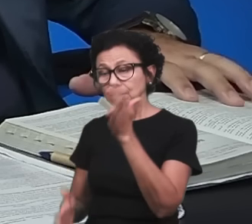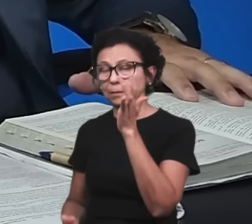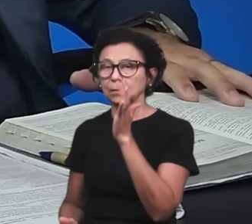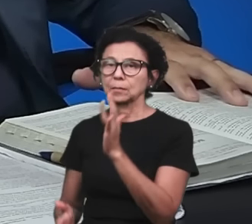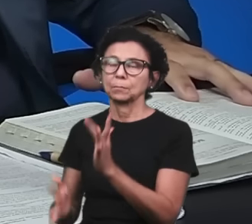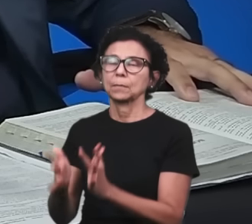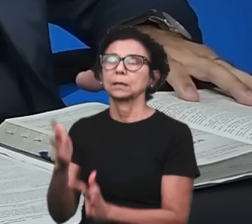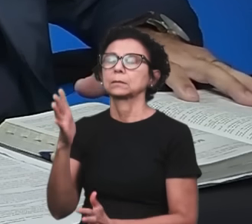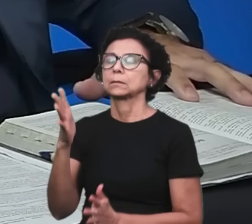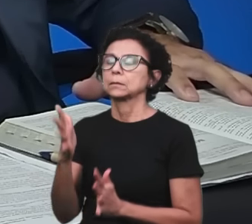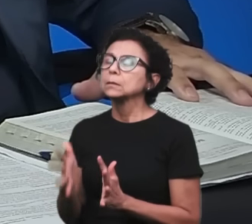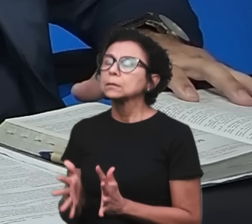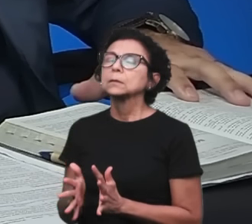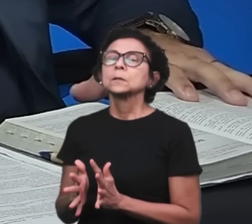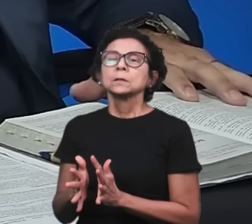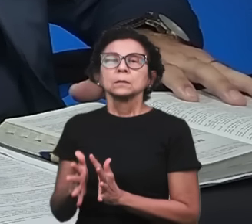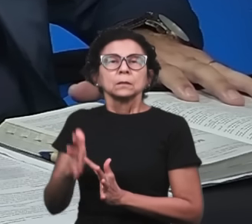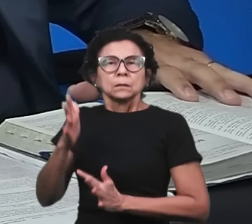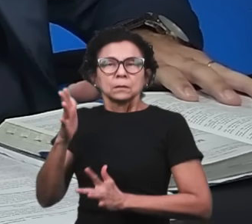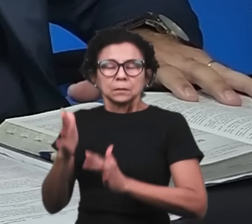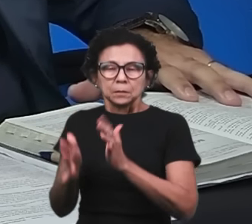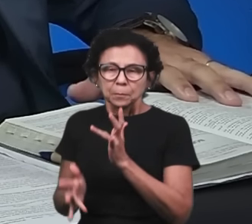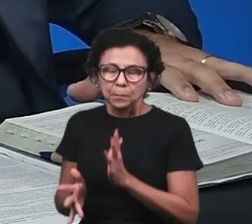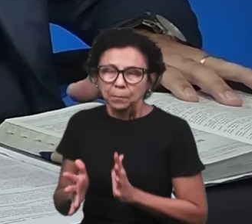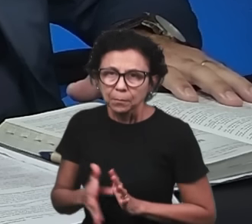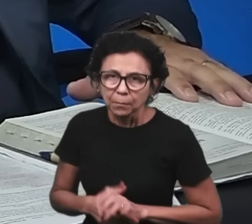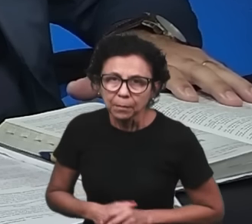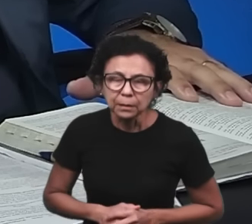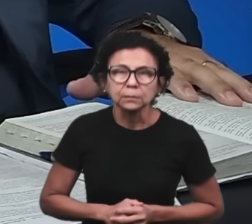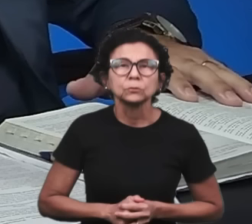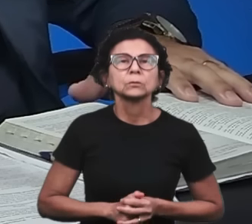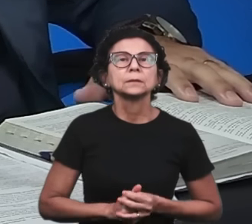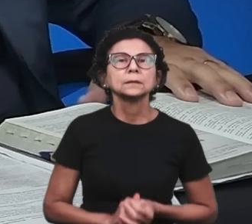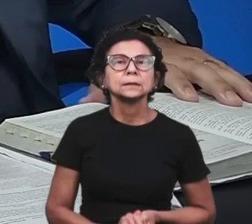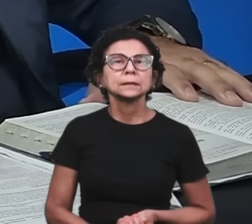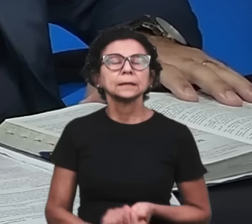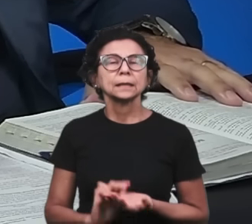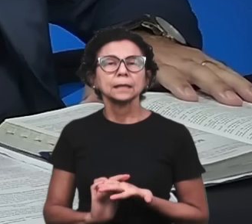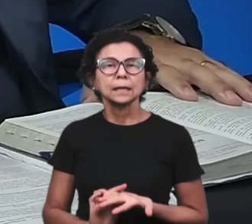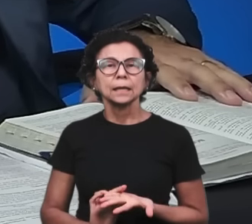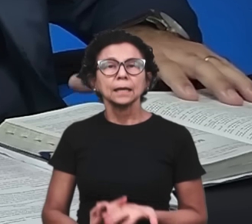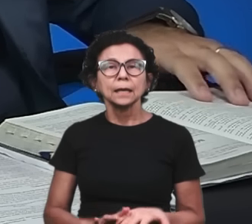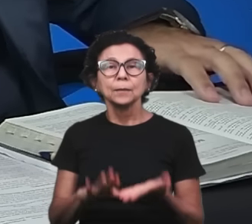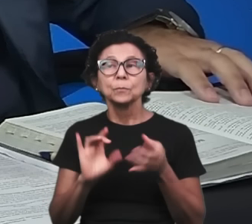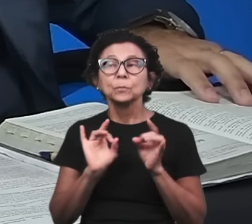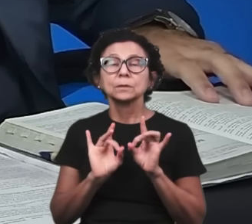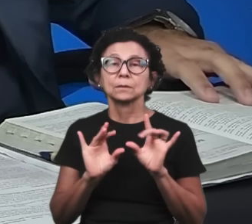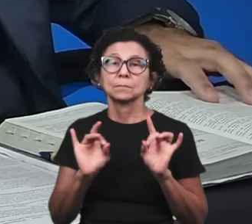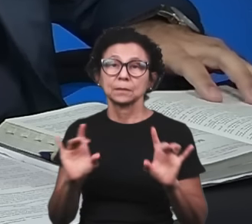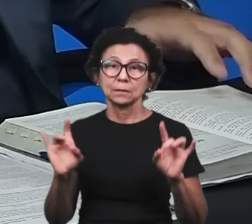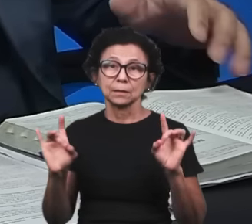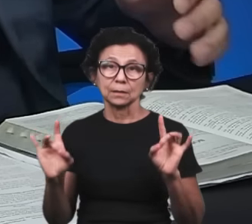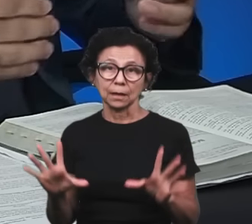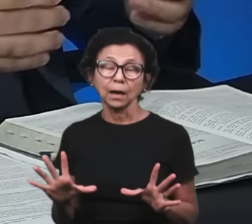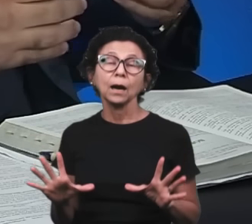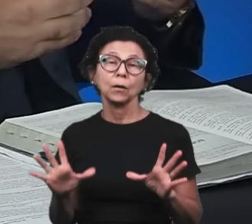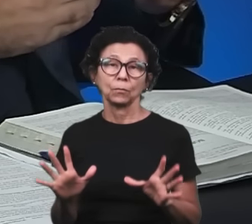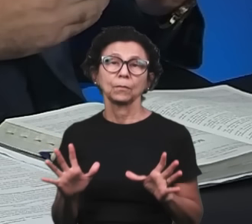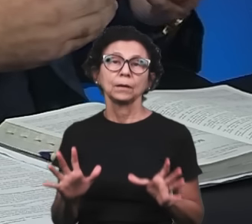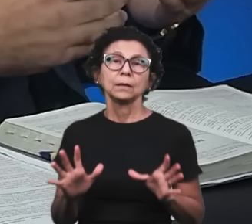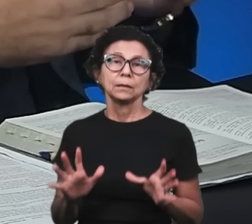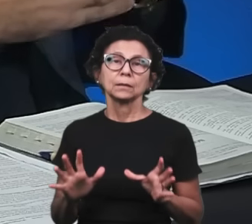O derramar do Espírito Santo é uma porção excelente que o Senhor tem nos dado para nos levar